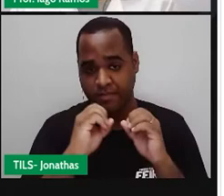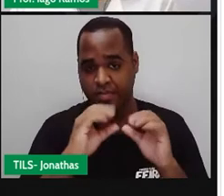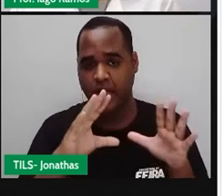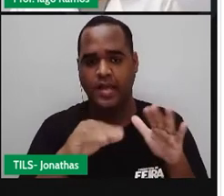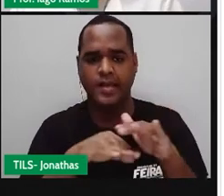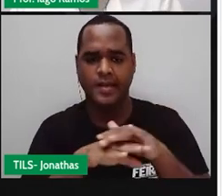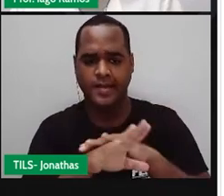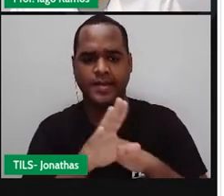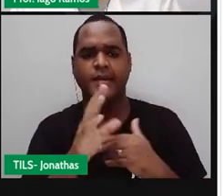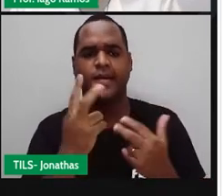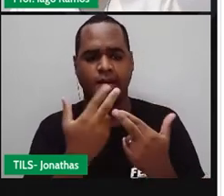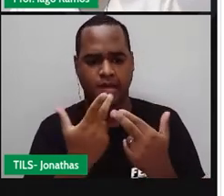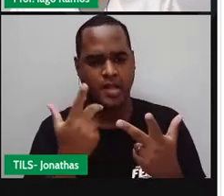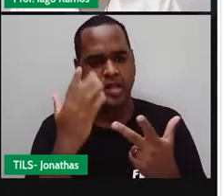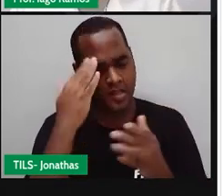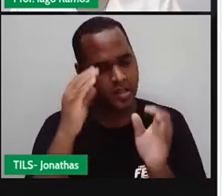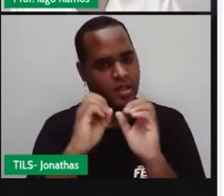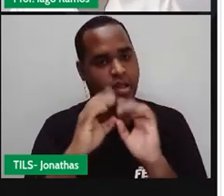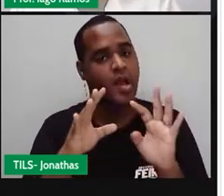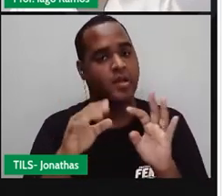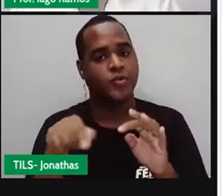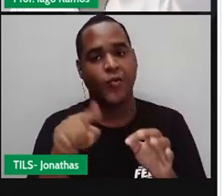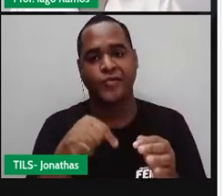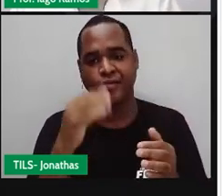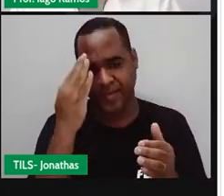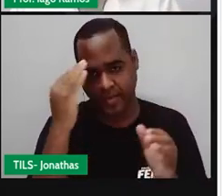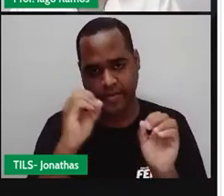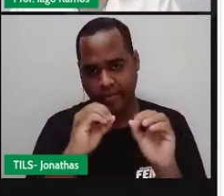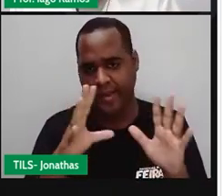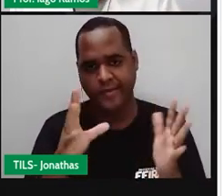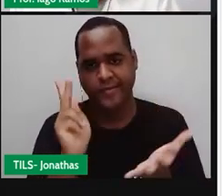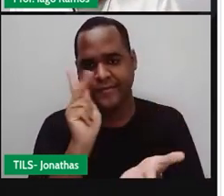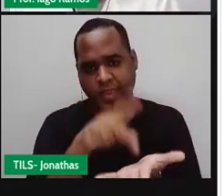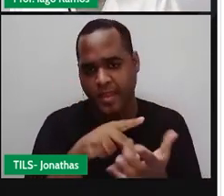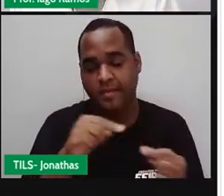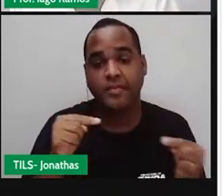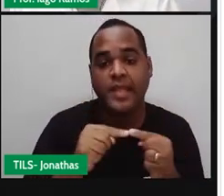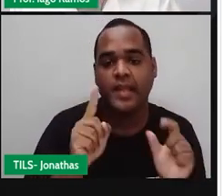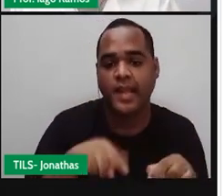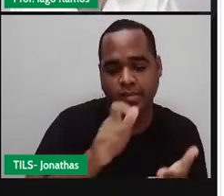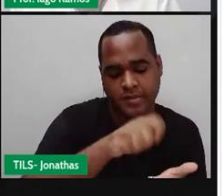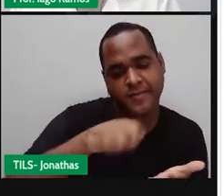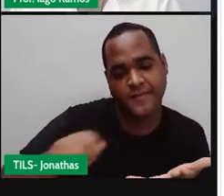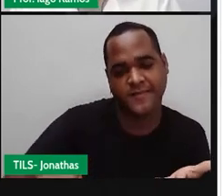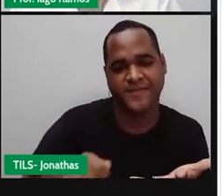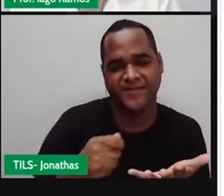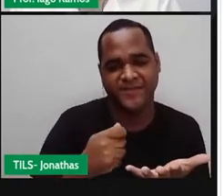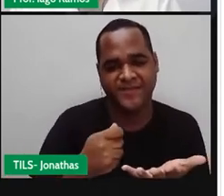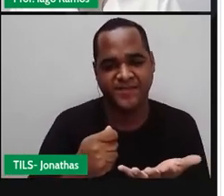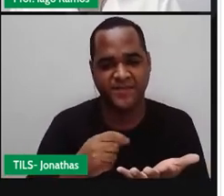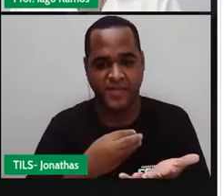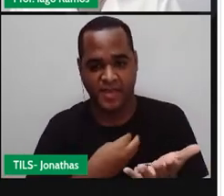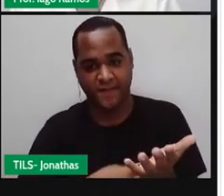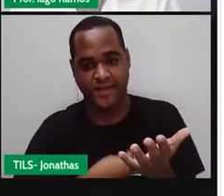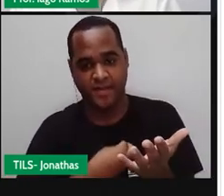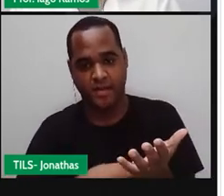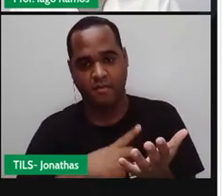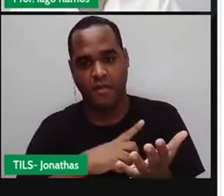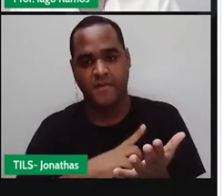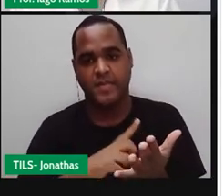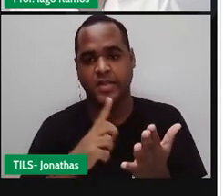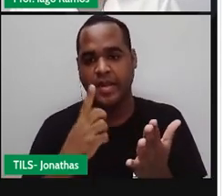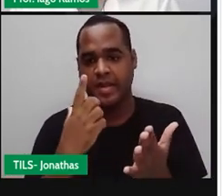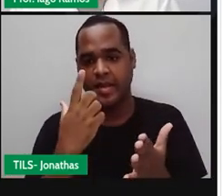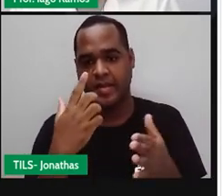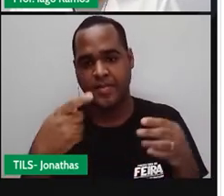matutando aí que a gente vai escrever a mesma coisa que a gente escreveu ali e no